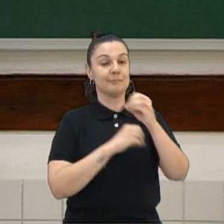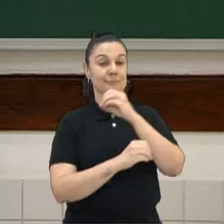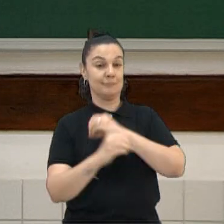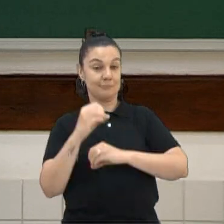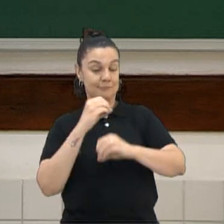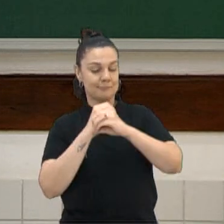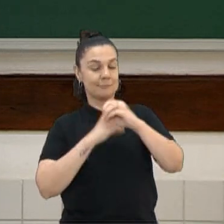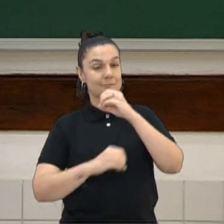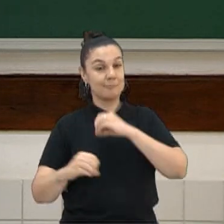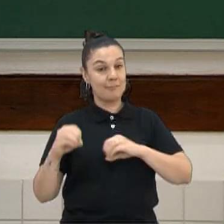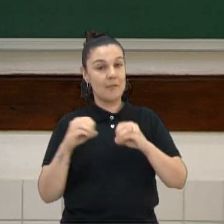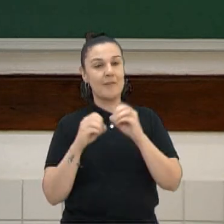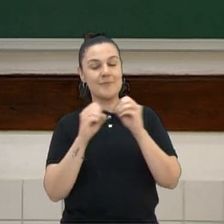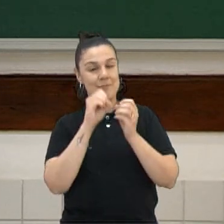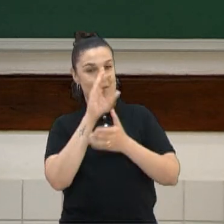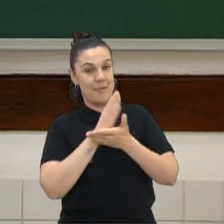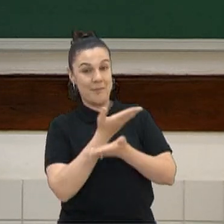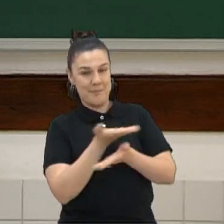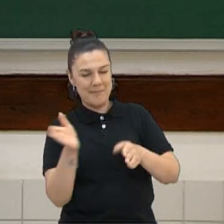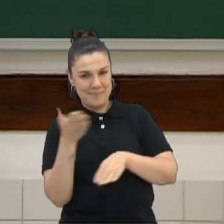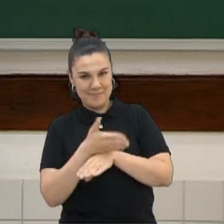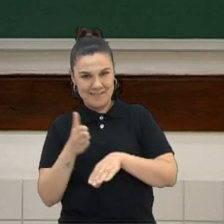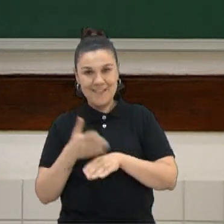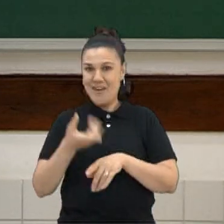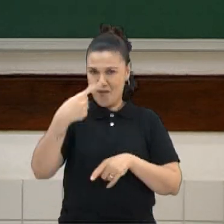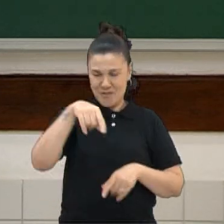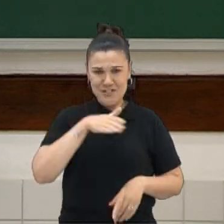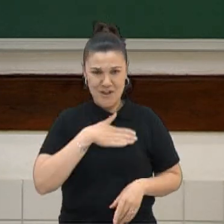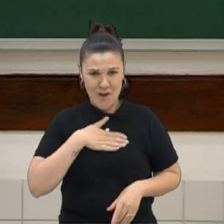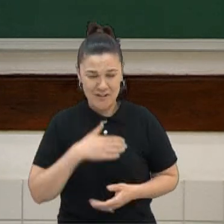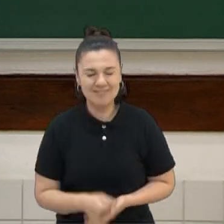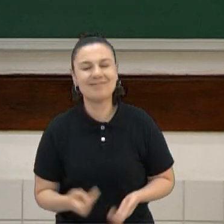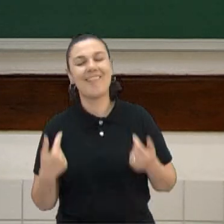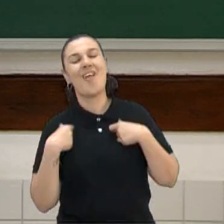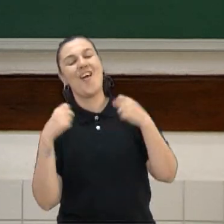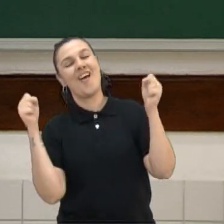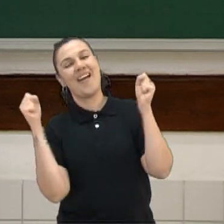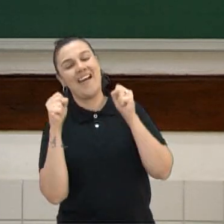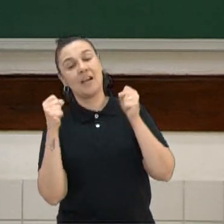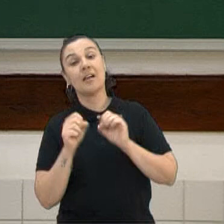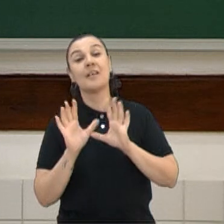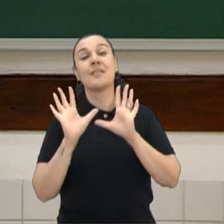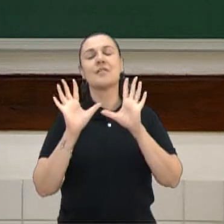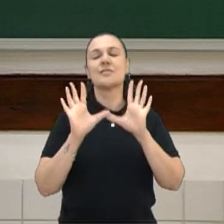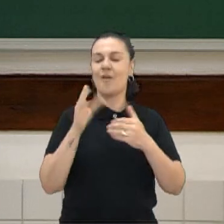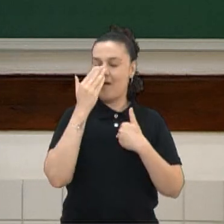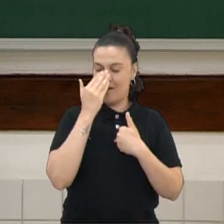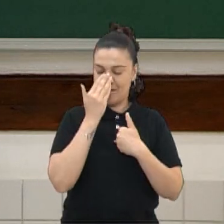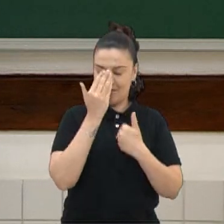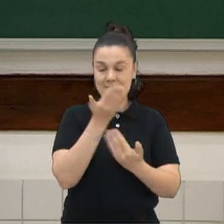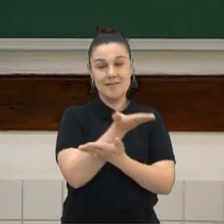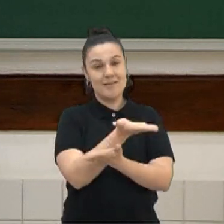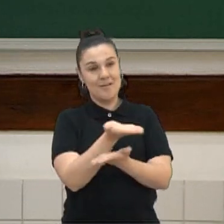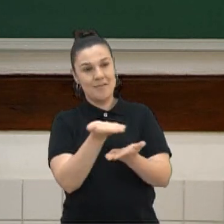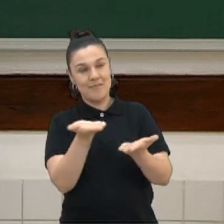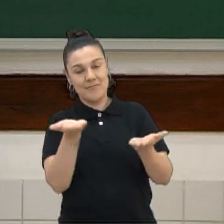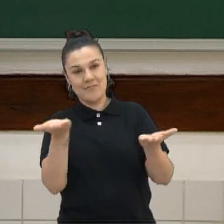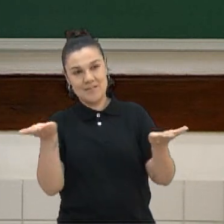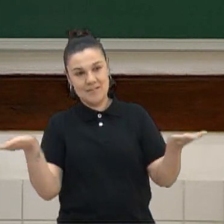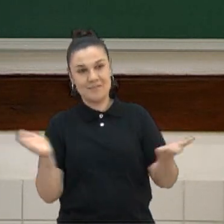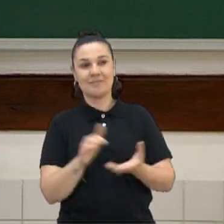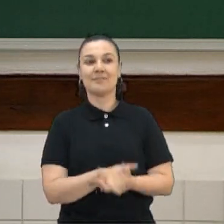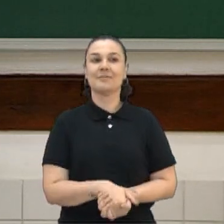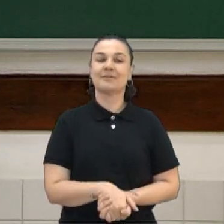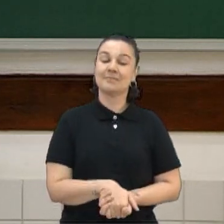e fizemos alguns exercícios para praticar. Você gostou? Eu adorei e eu só tenho a agradecer o carinho